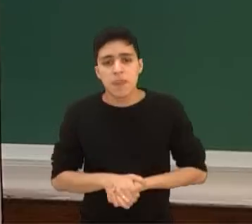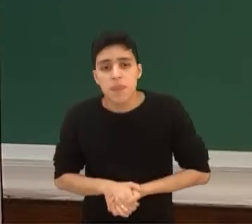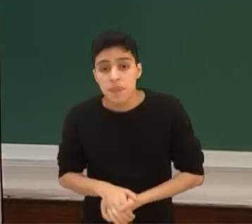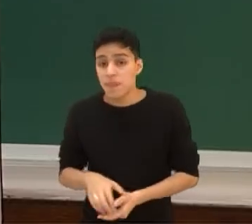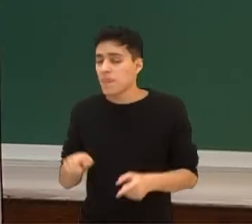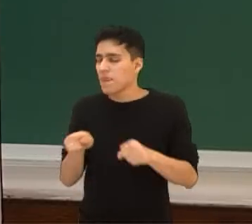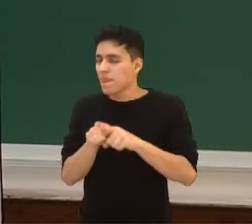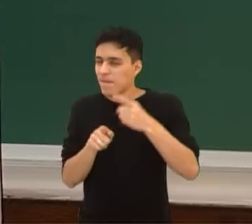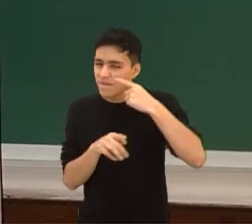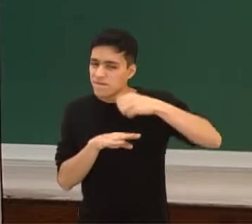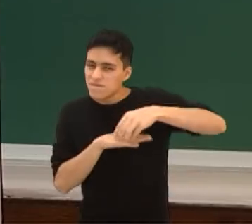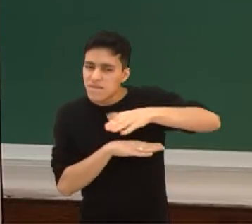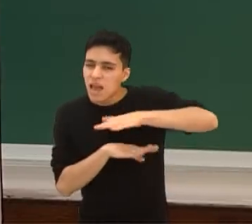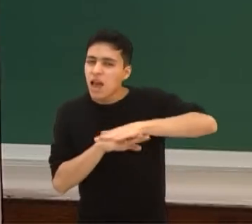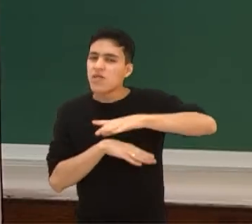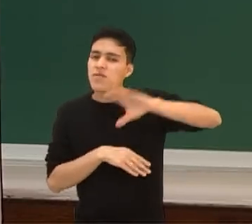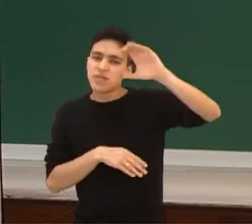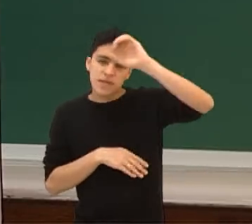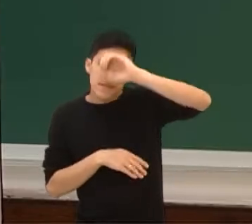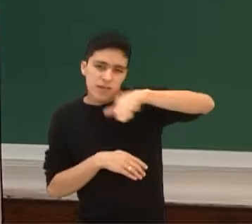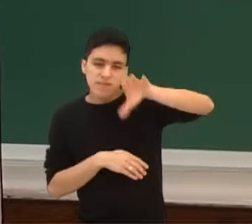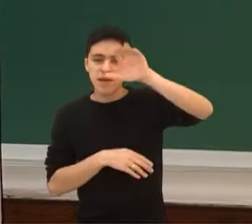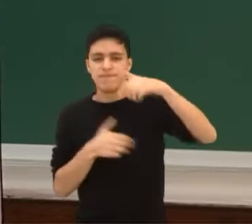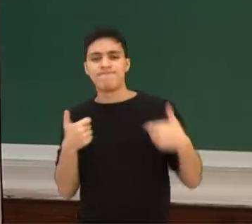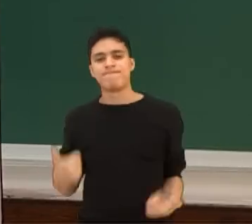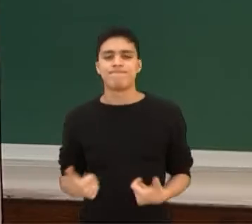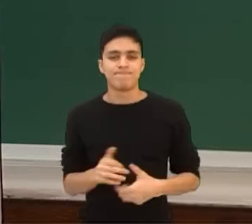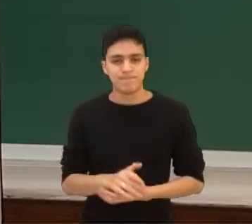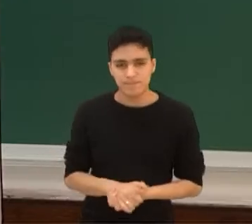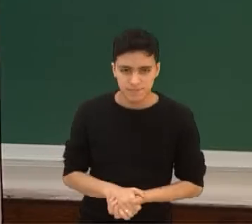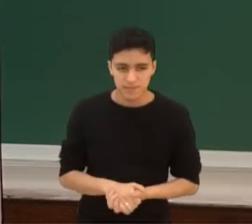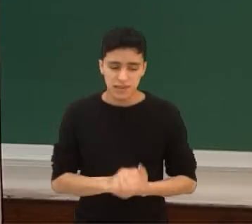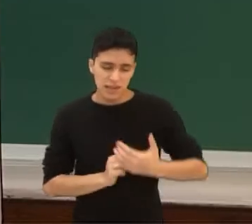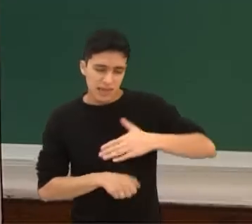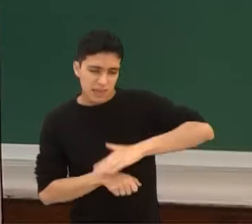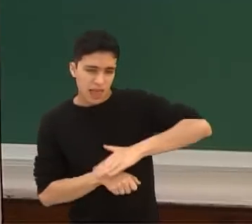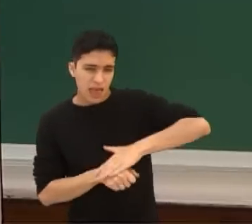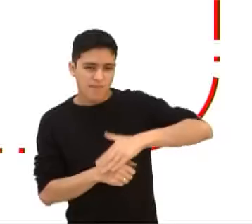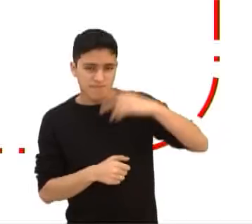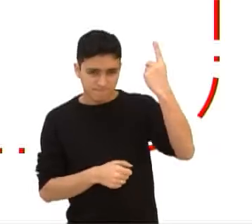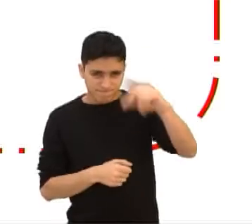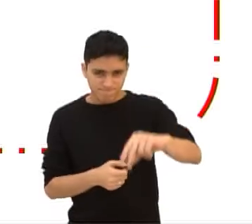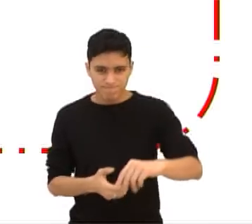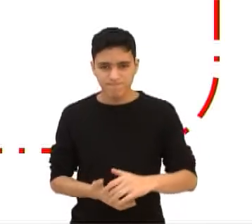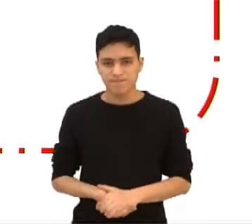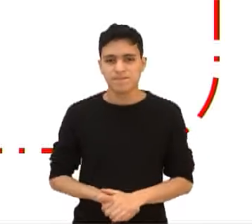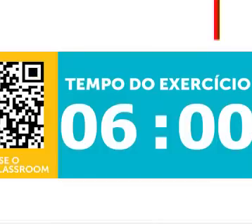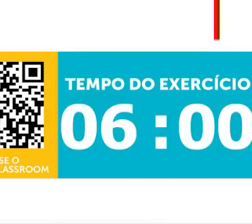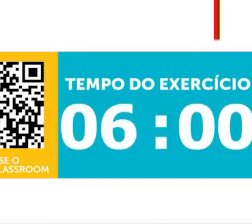também é mais uma ferramenta de aprendizado disponibilizada para você. Então, o tempo está na tela, vai lá!